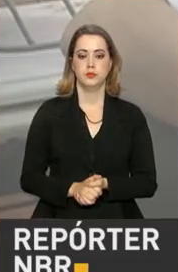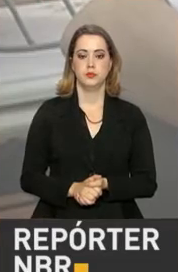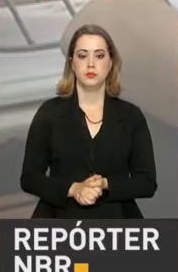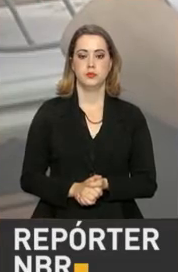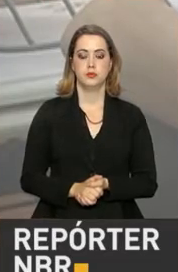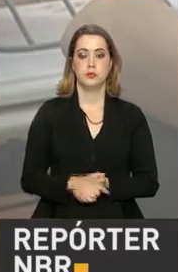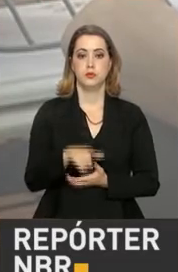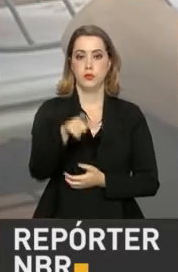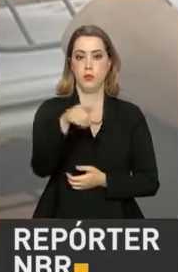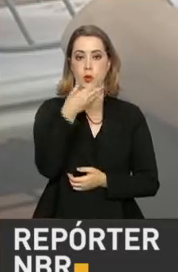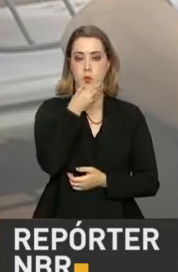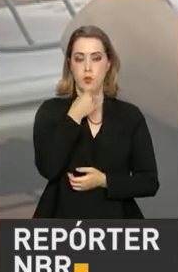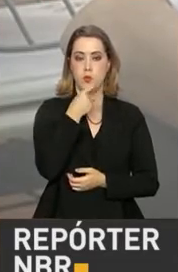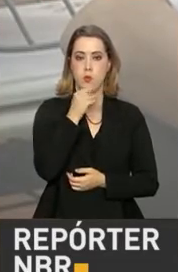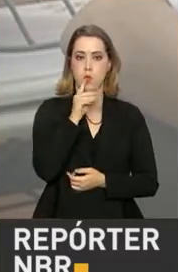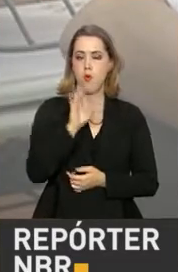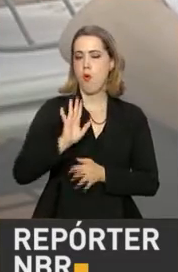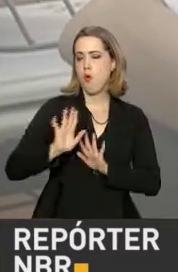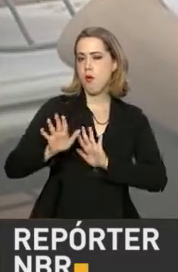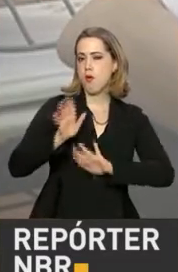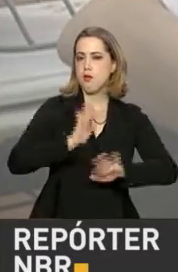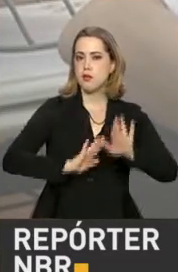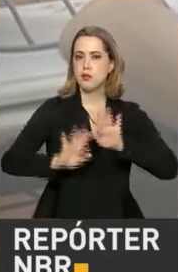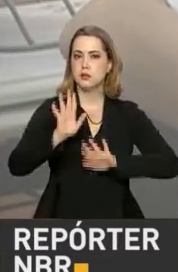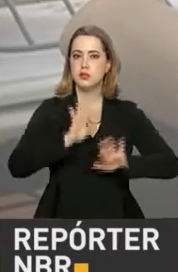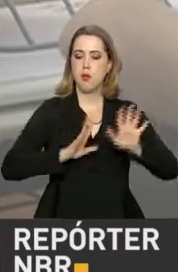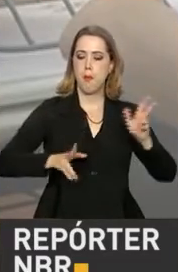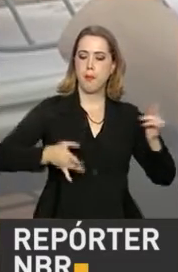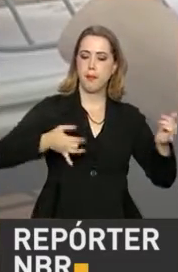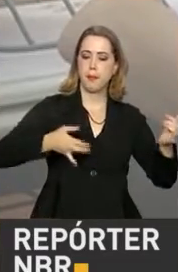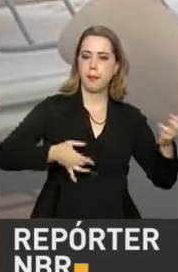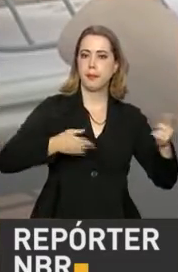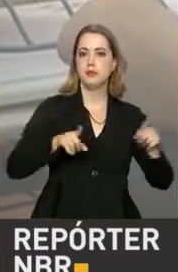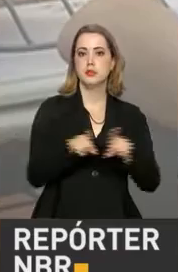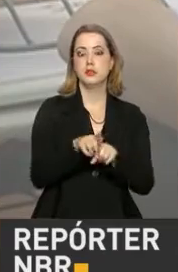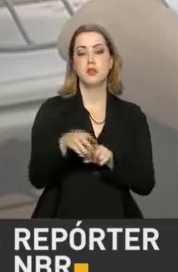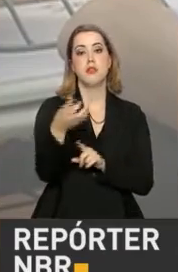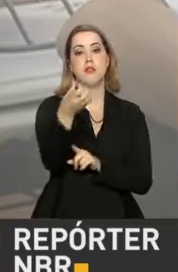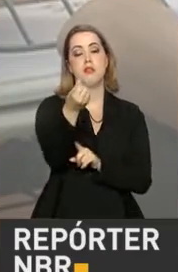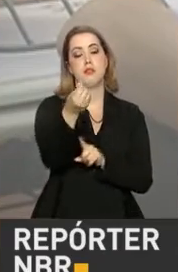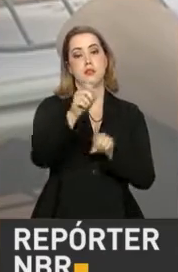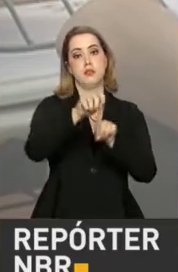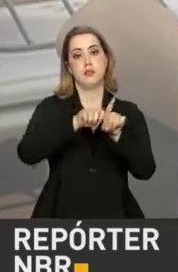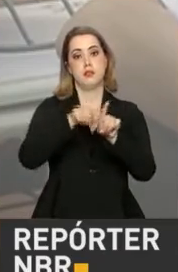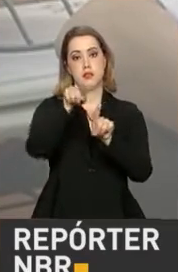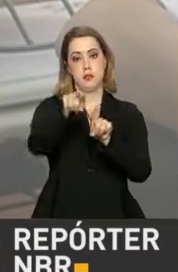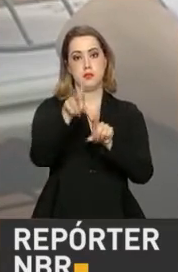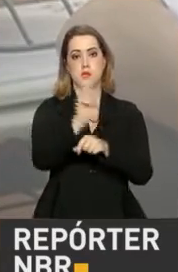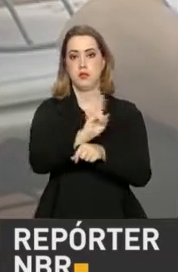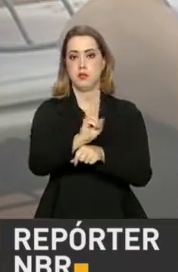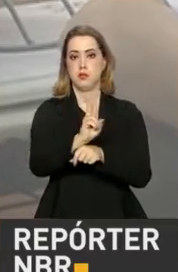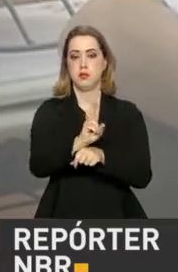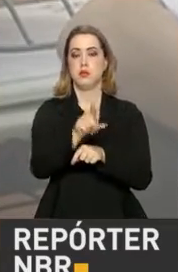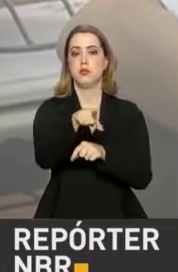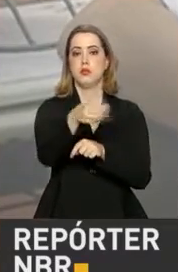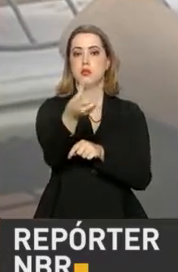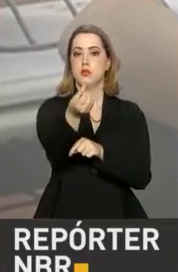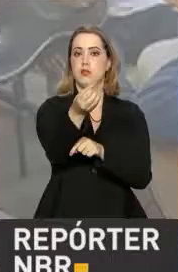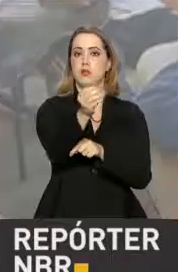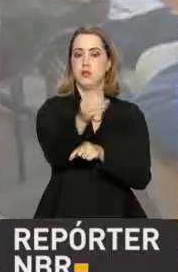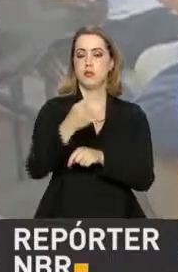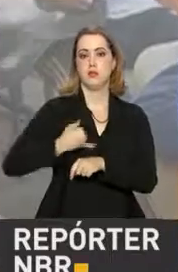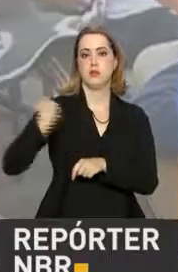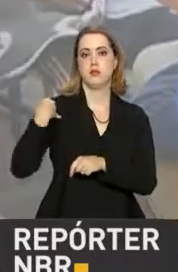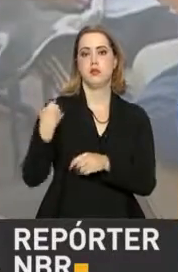cícero ainda está se familiarizando com as cordas faz seis meses que o vigilante de 60 anos resolveu